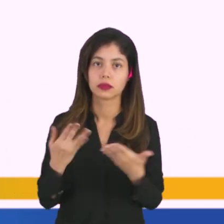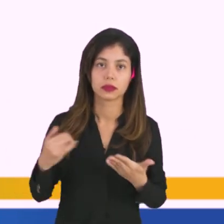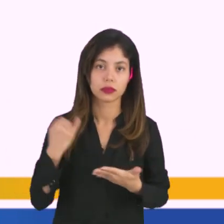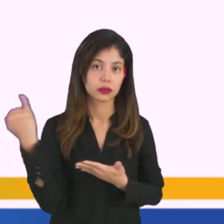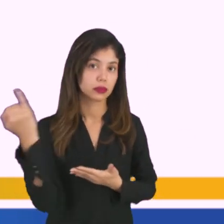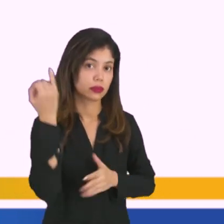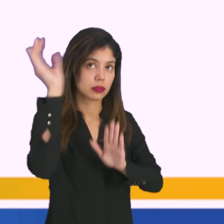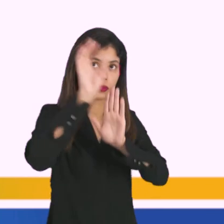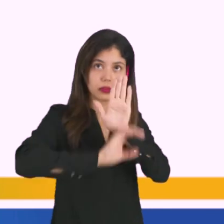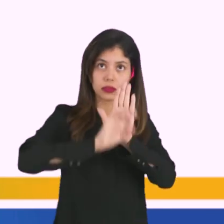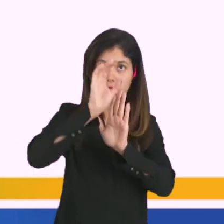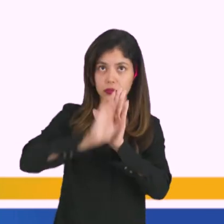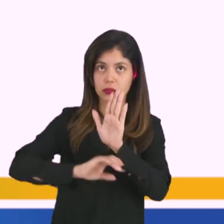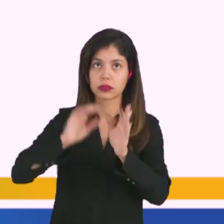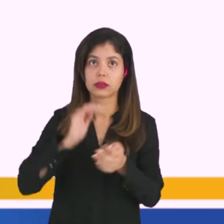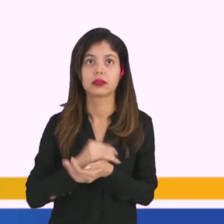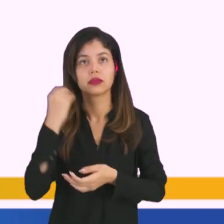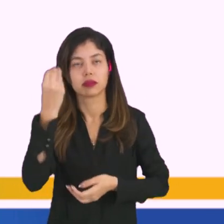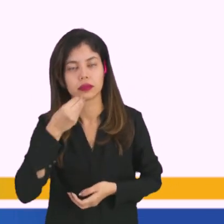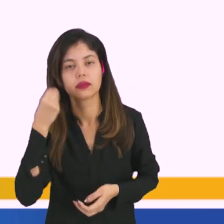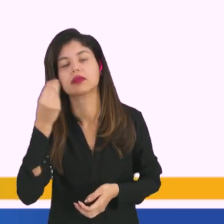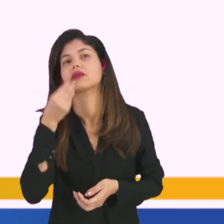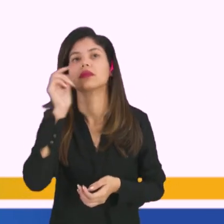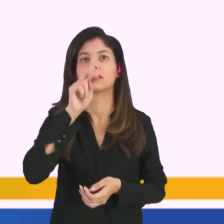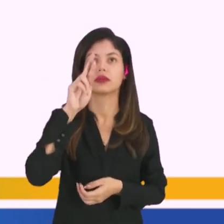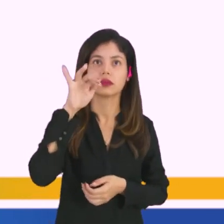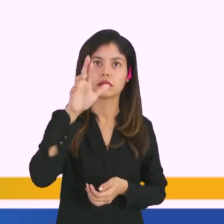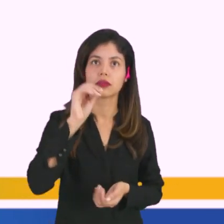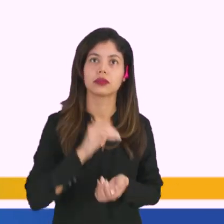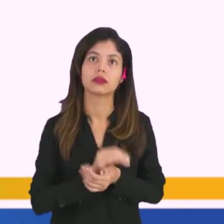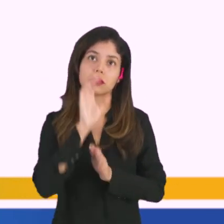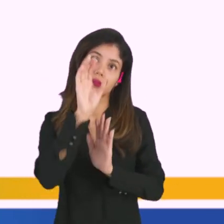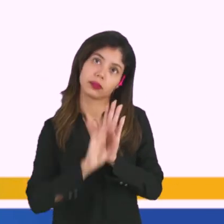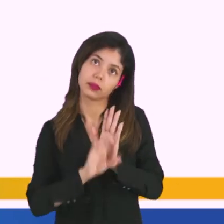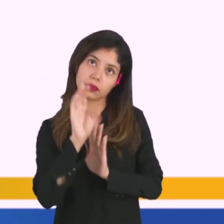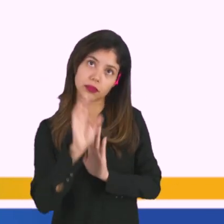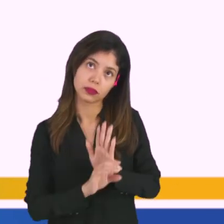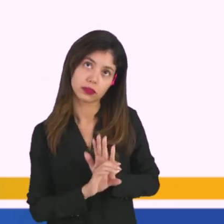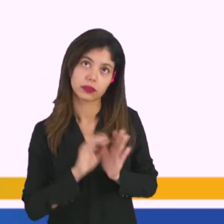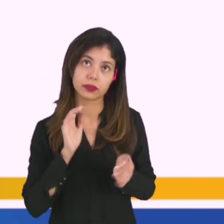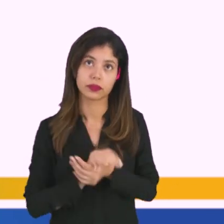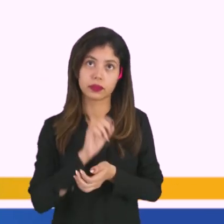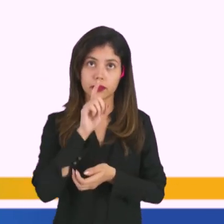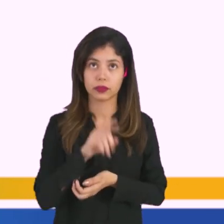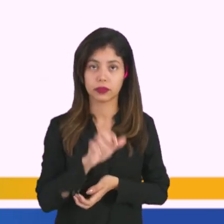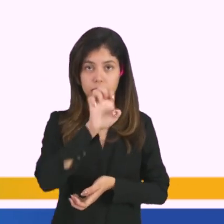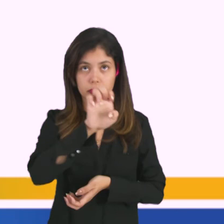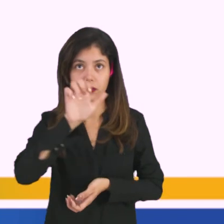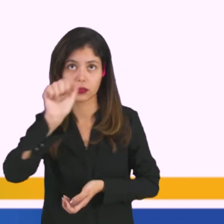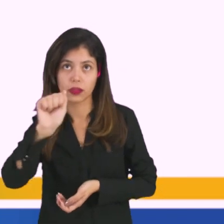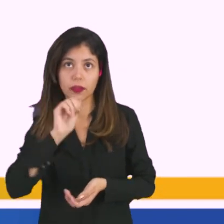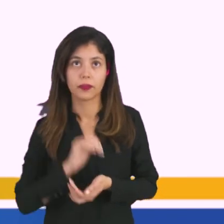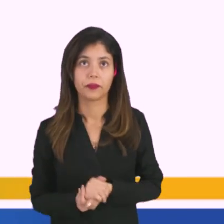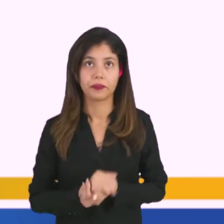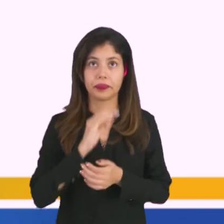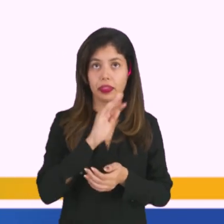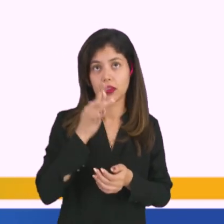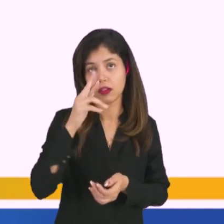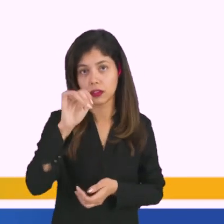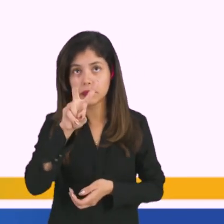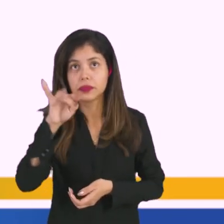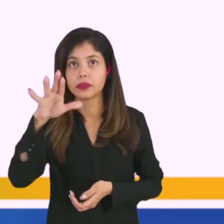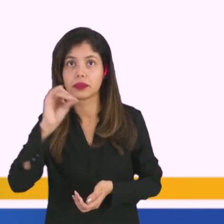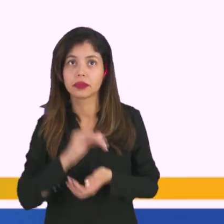né? Salientamos seus principais conceitos, né? Os experimentos aleatórios, né? Espaço amostral, casos